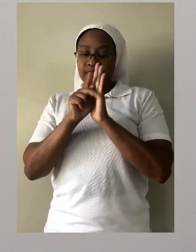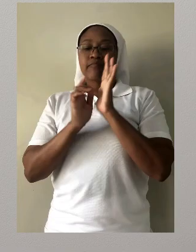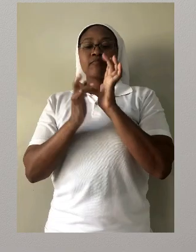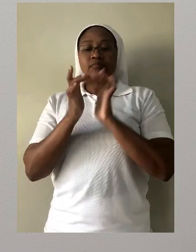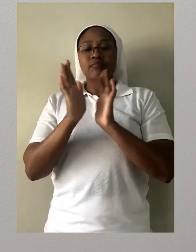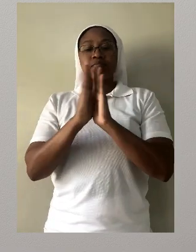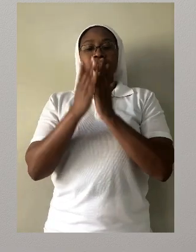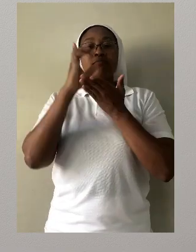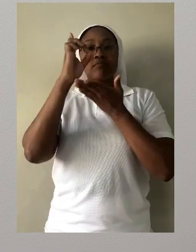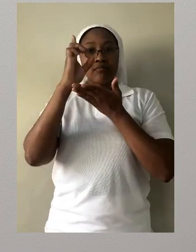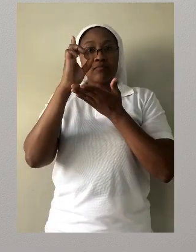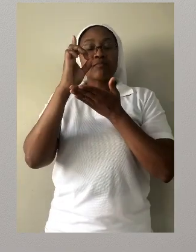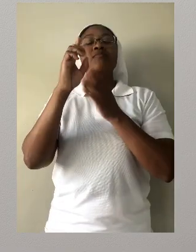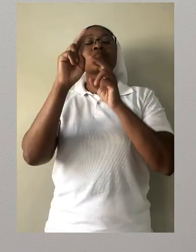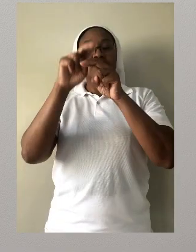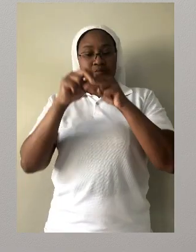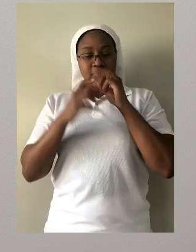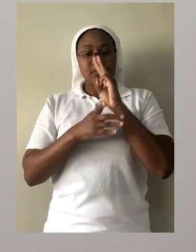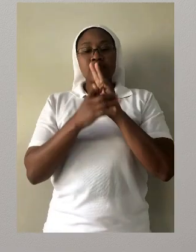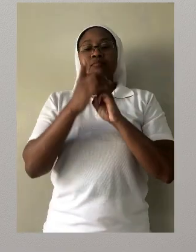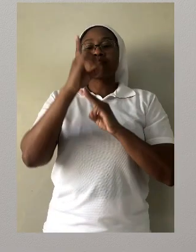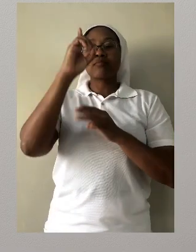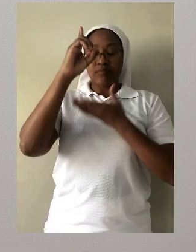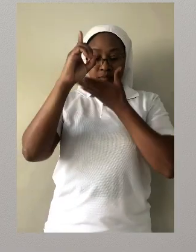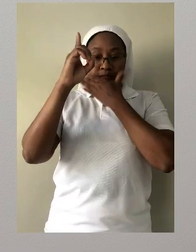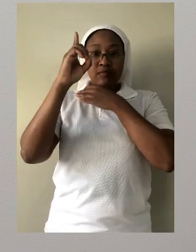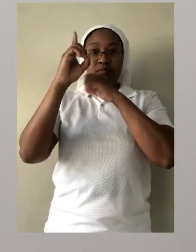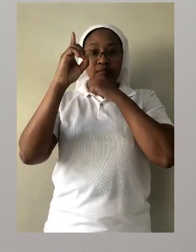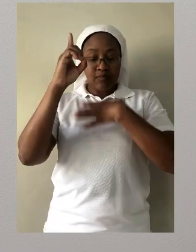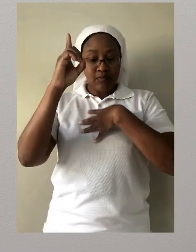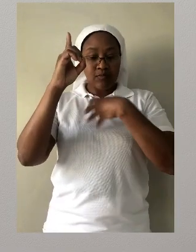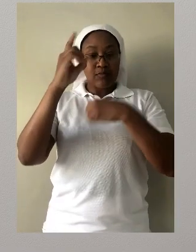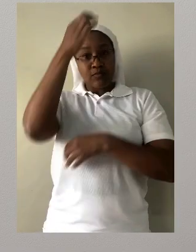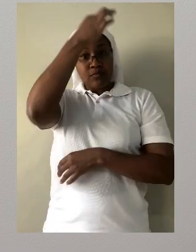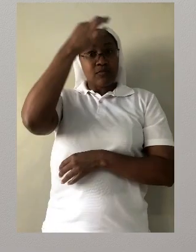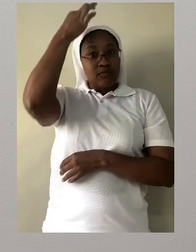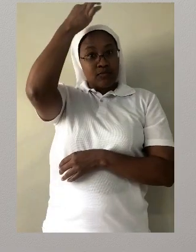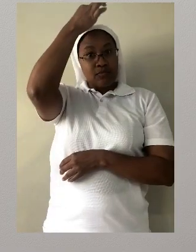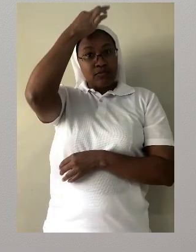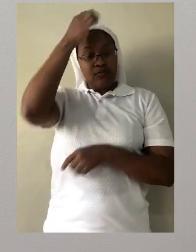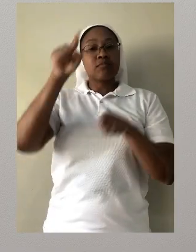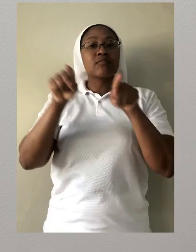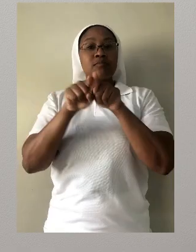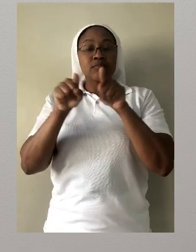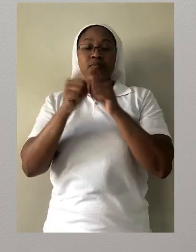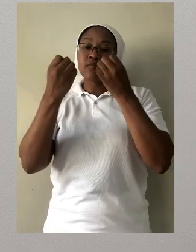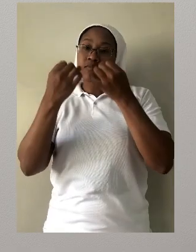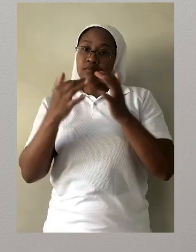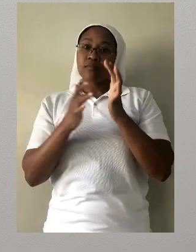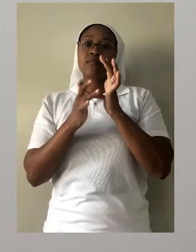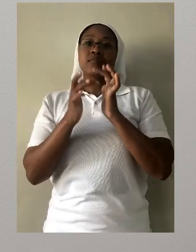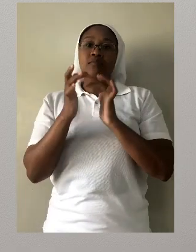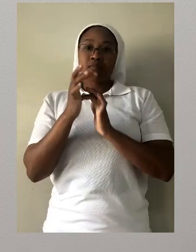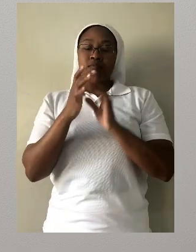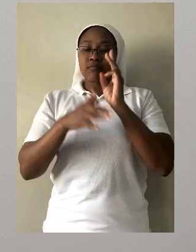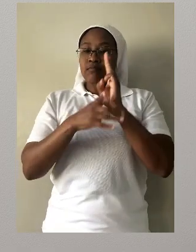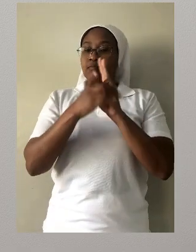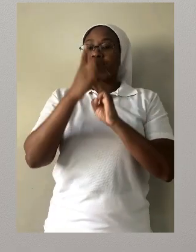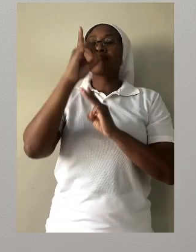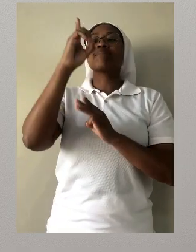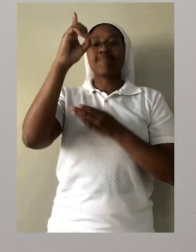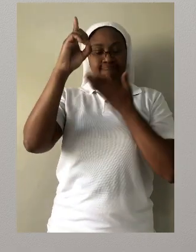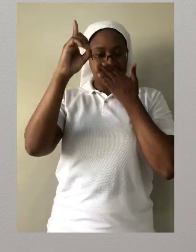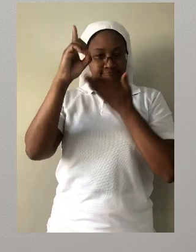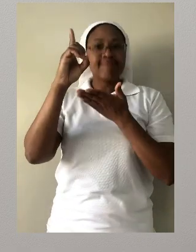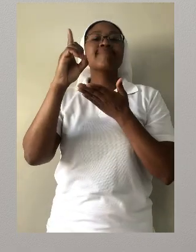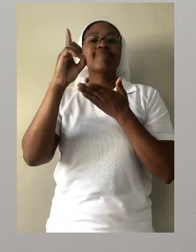Cristo na Bíblia. E nele a Trindade Santa, claro, o Pai, o Filho e o Espírito Santo. Obviamente, quando falamos de Jesus, entra